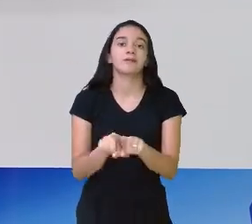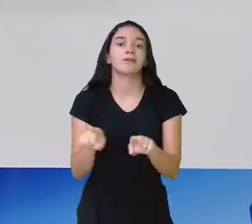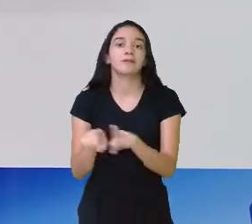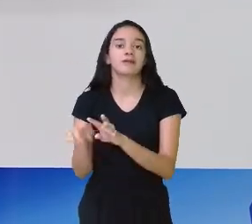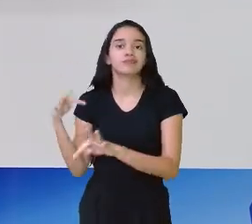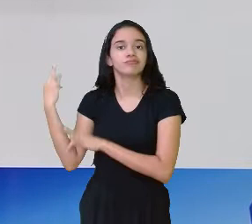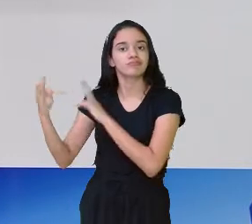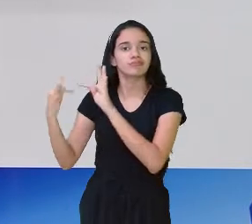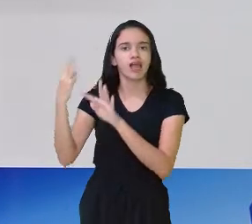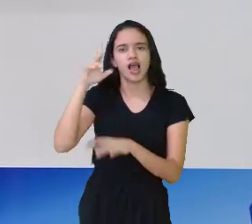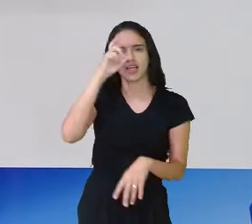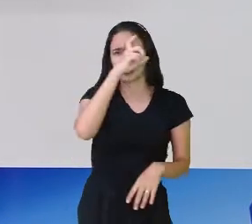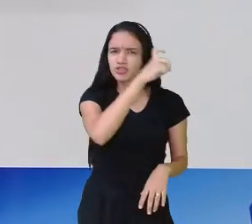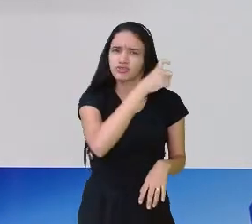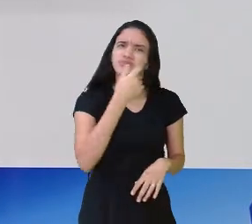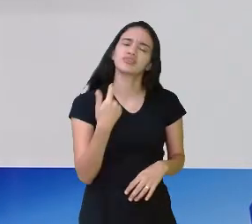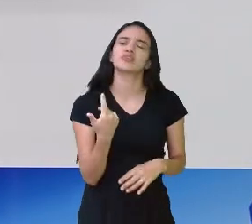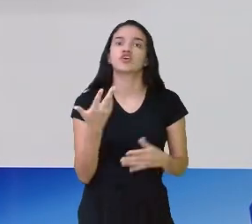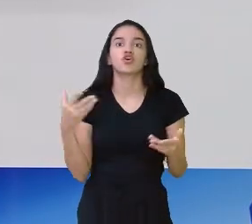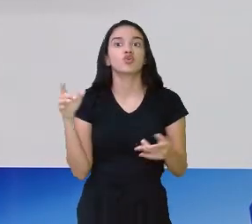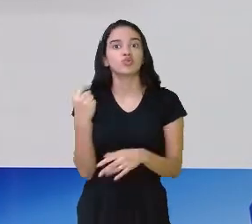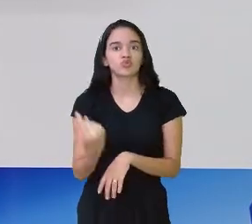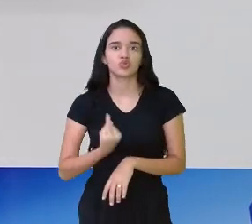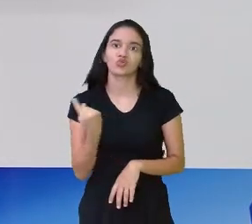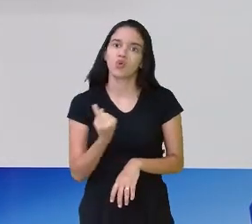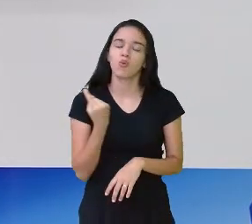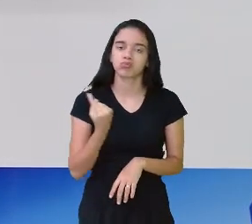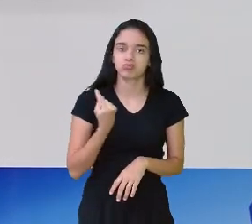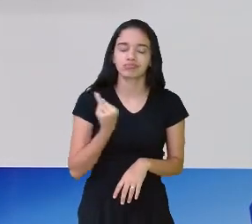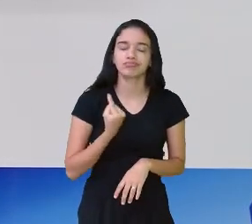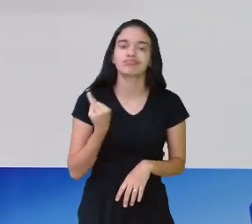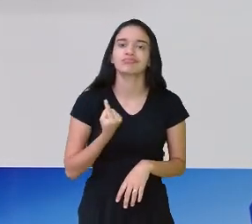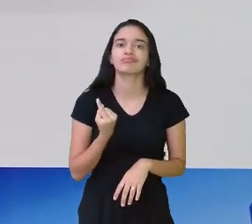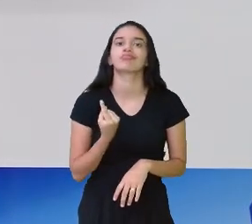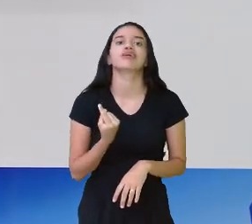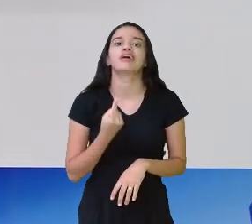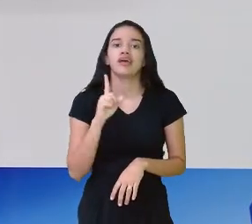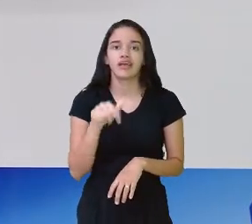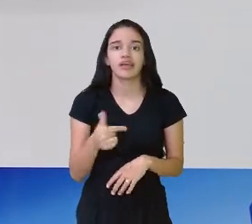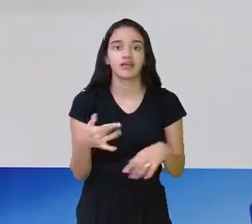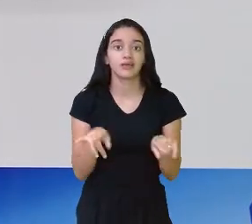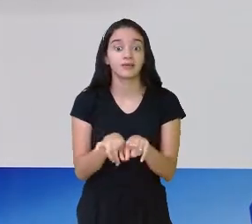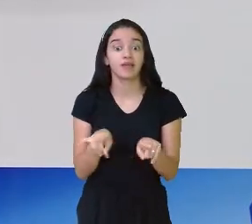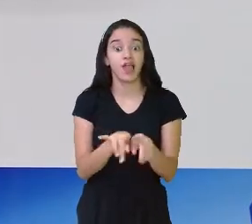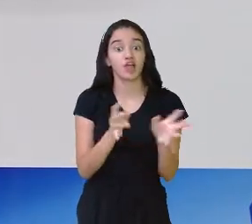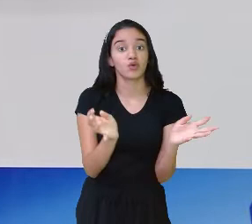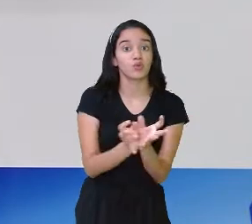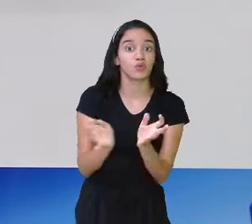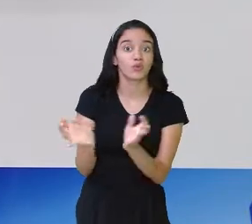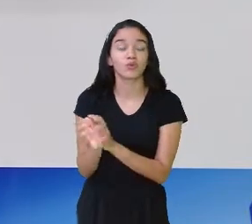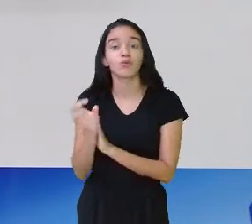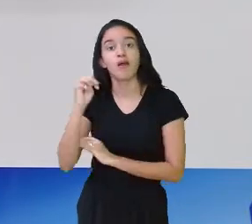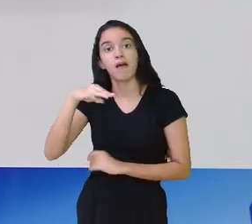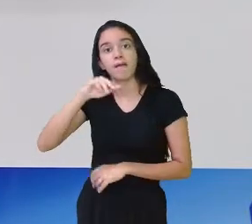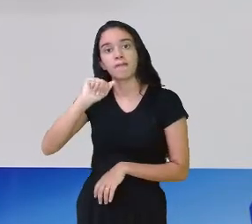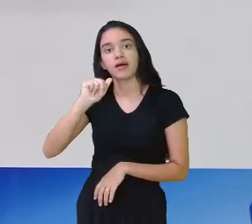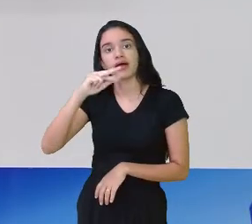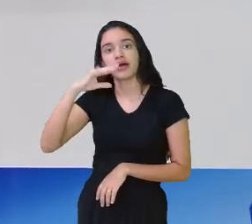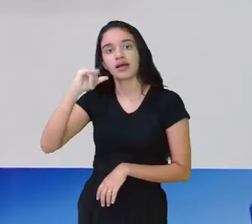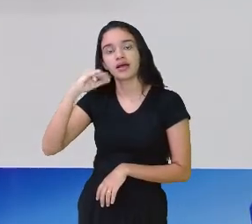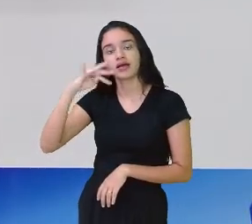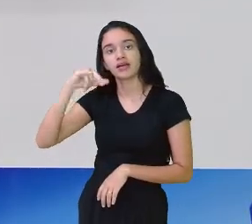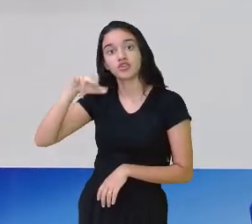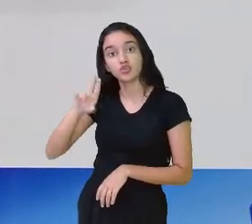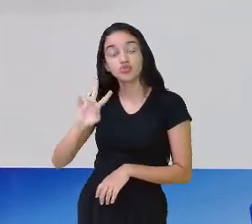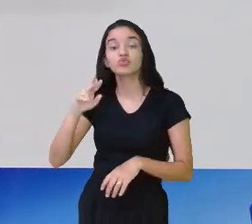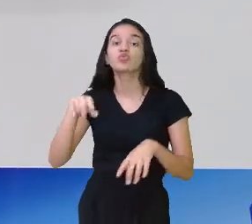também, gente. É muito difícil a dança tradicional solo, não existe. É bem, né? É uma dança de grupo, maracatu, frevo. O